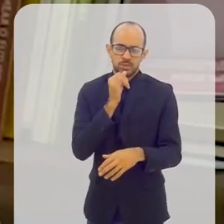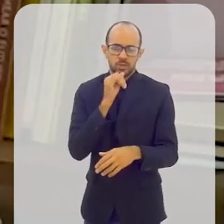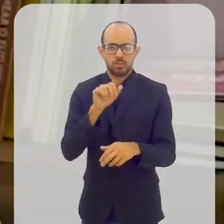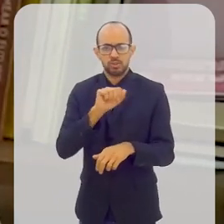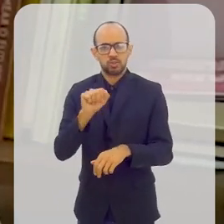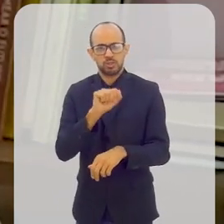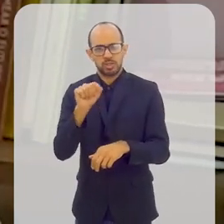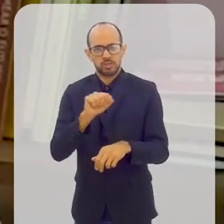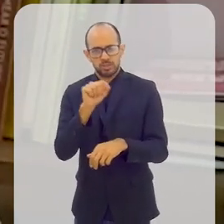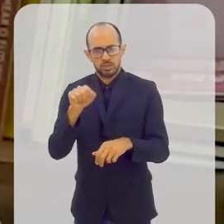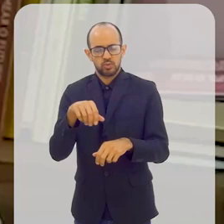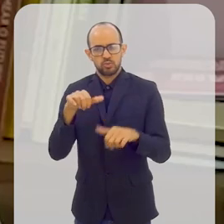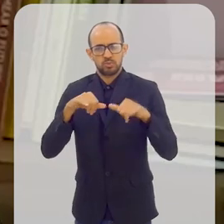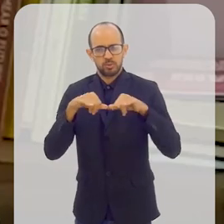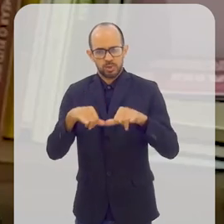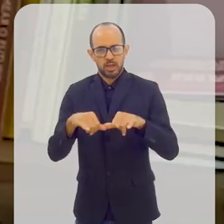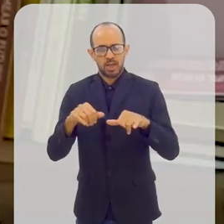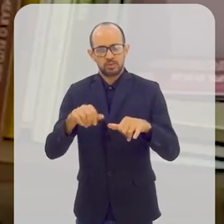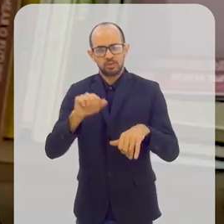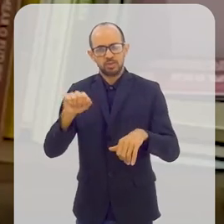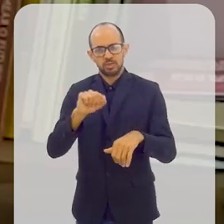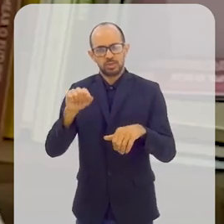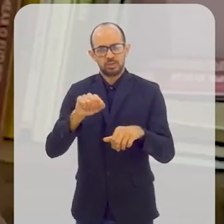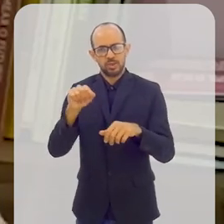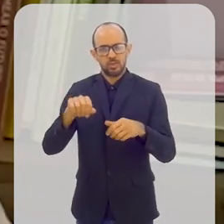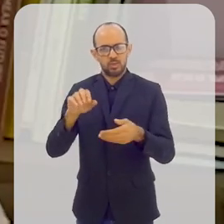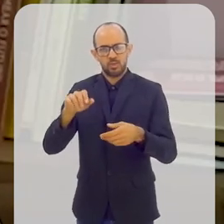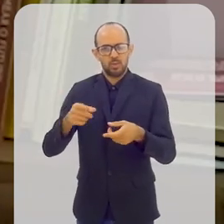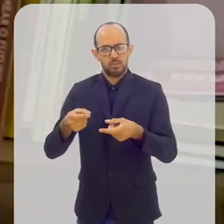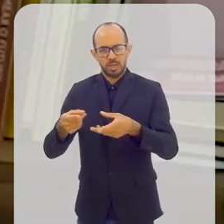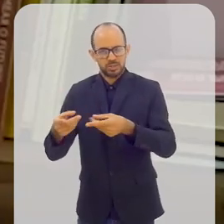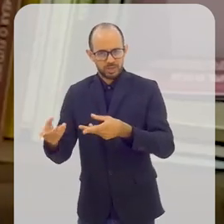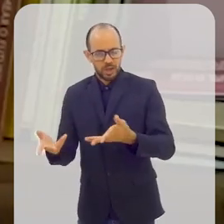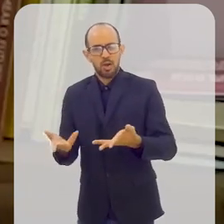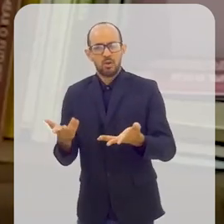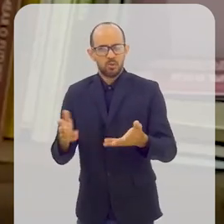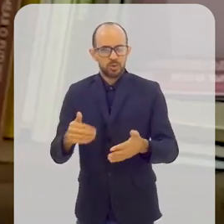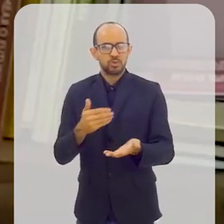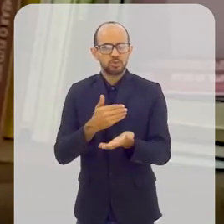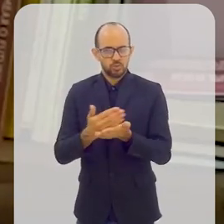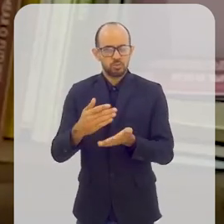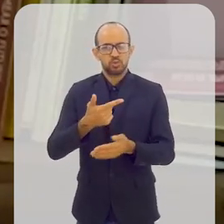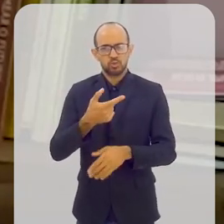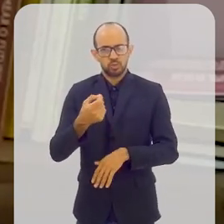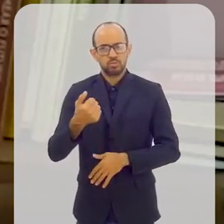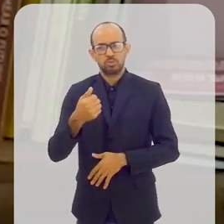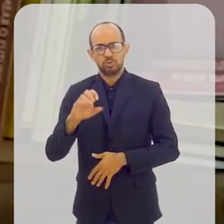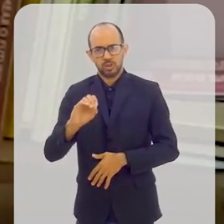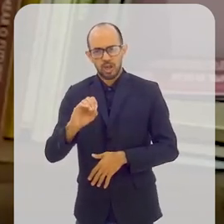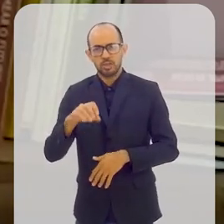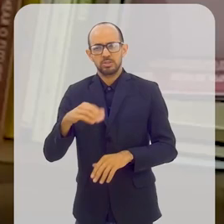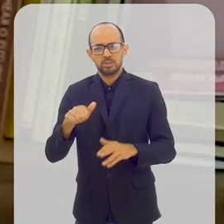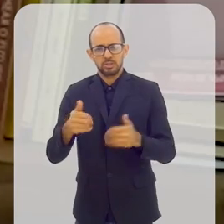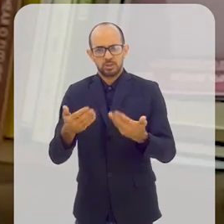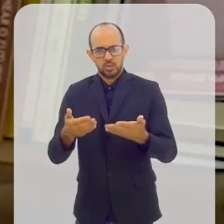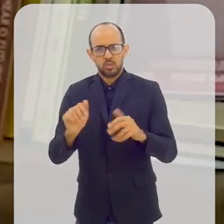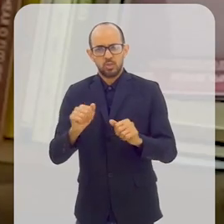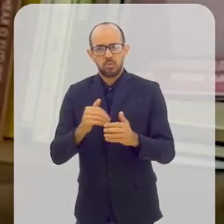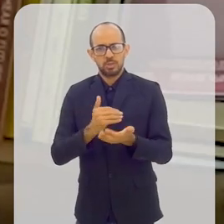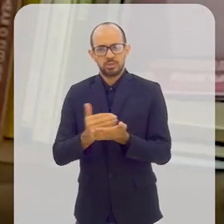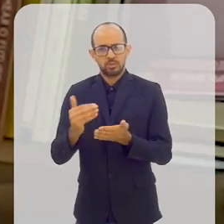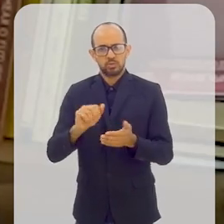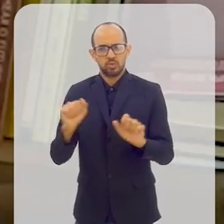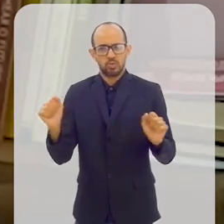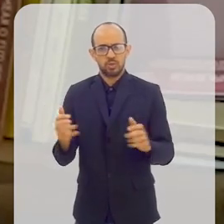Associação dos Mercados, outro palestrante, Associação Comercial, outro conjunto. Começamos em 2010 com um evento